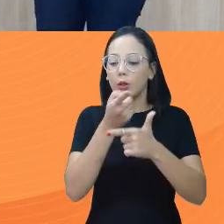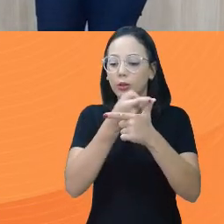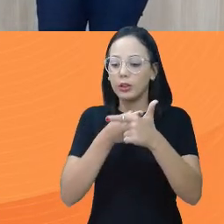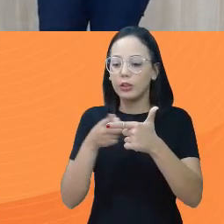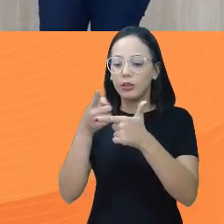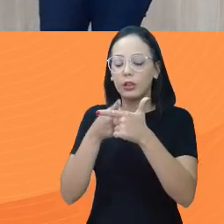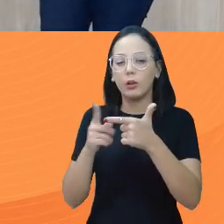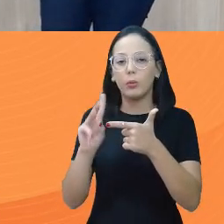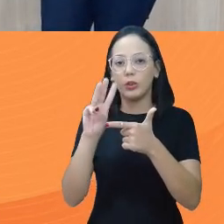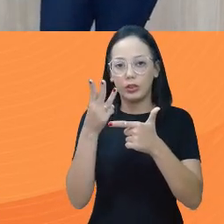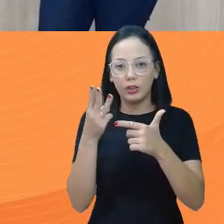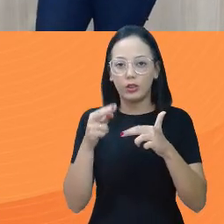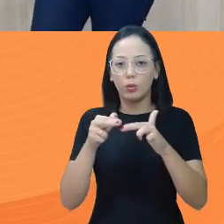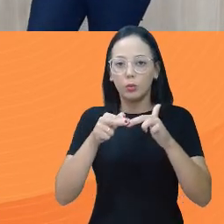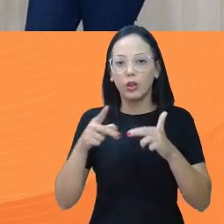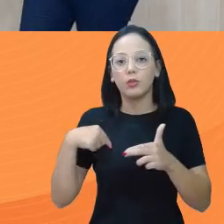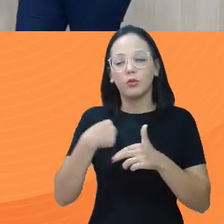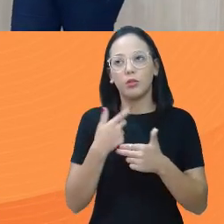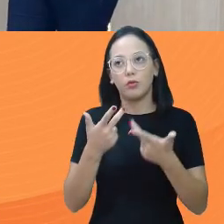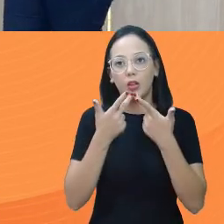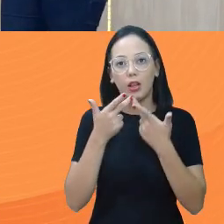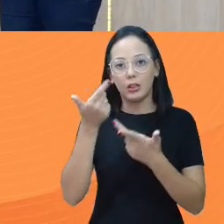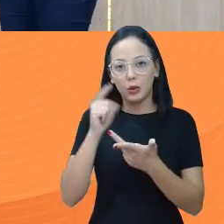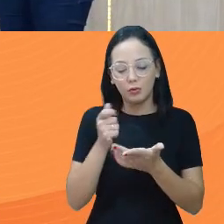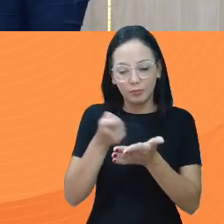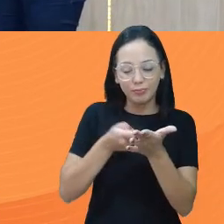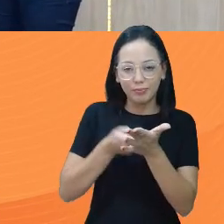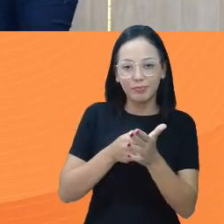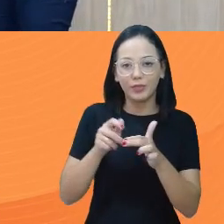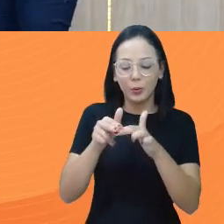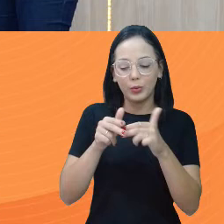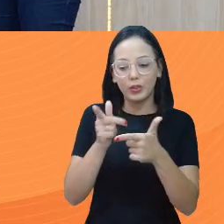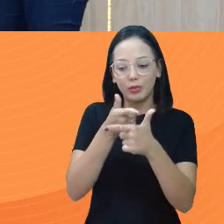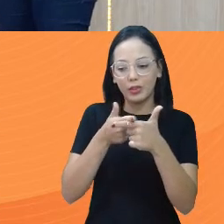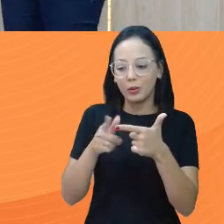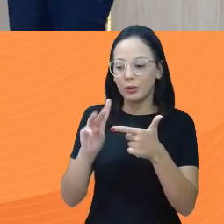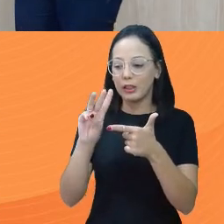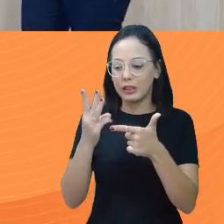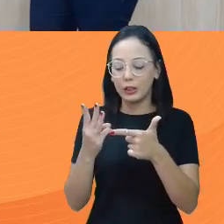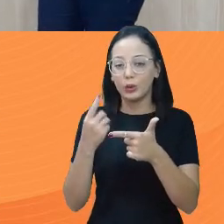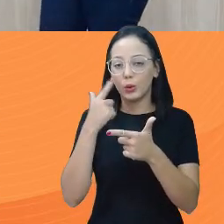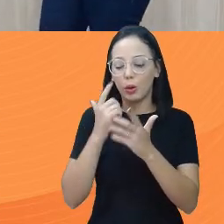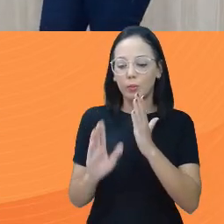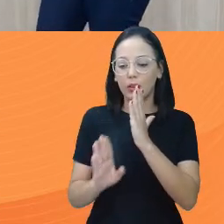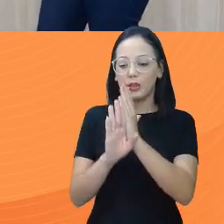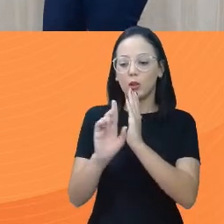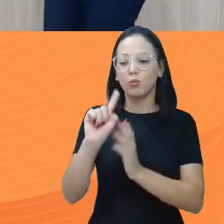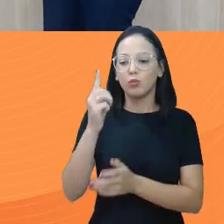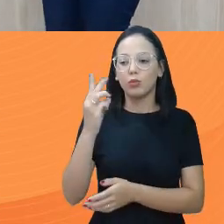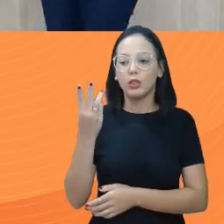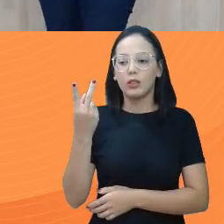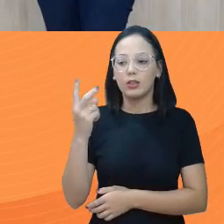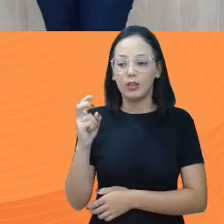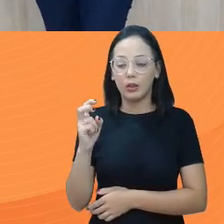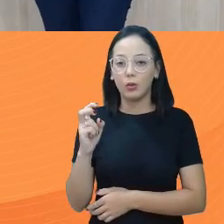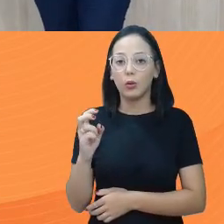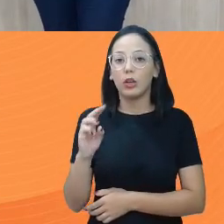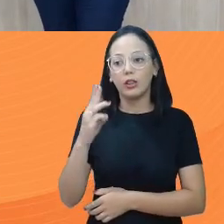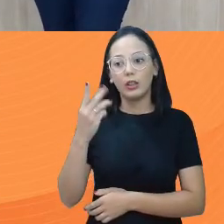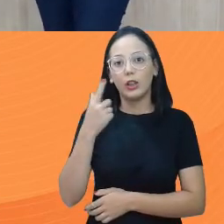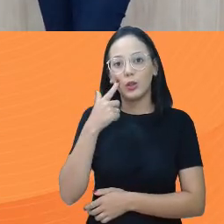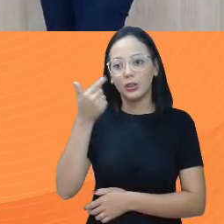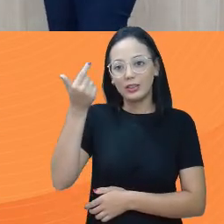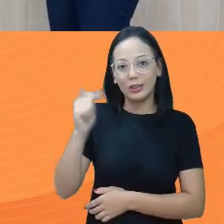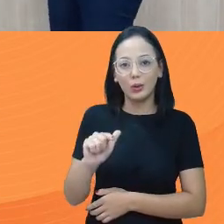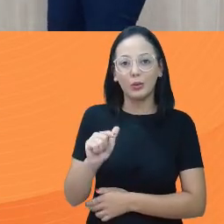deles por 3. Então, a gente vai insistir nele, tá certo? Dividindo para 3, ó, apareceu 1, 3 e 5. 3 de novo,